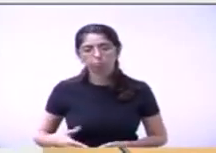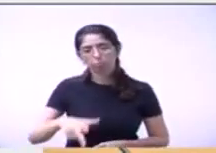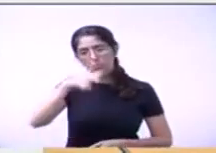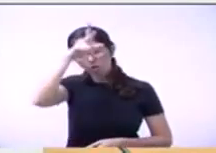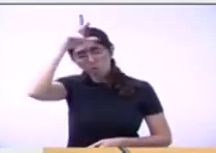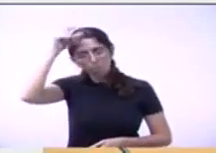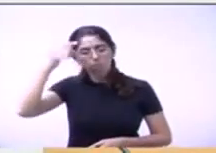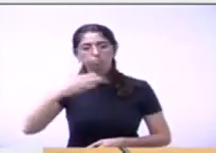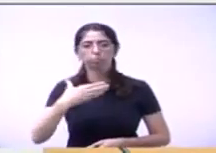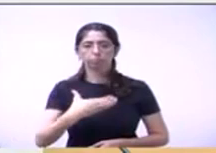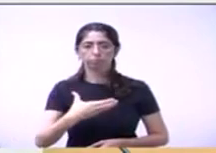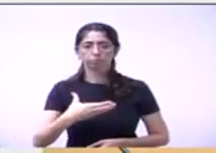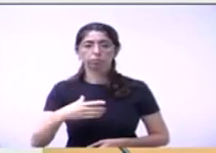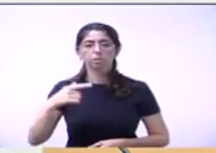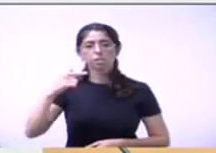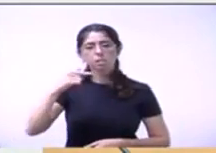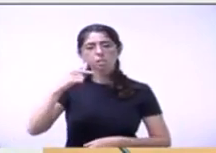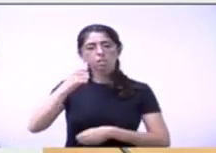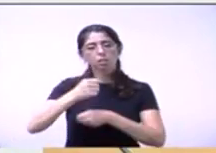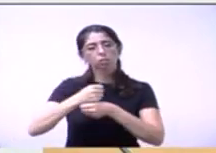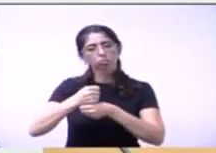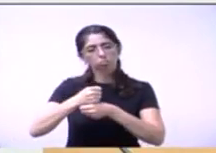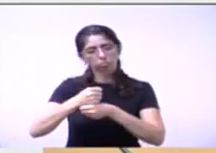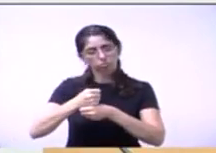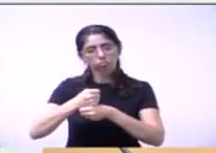Pavan, nesses